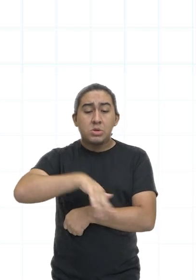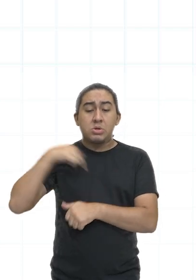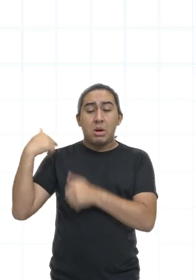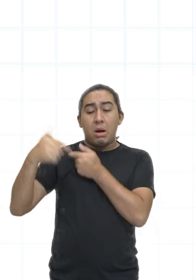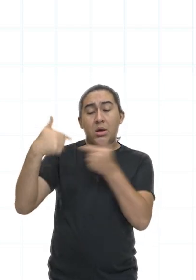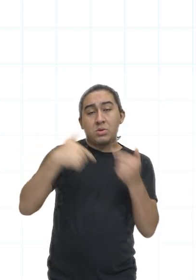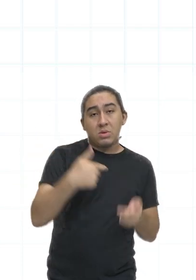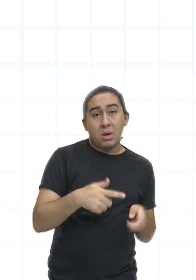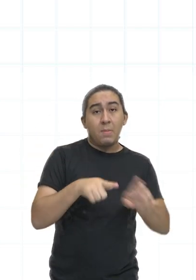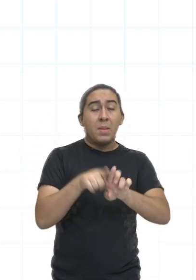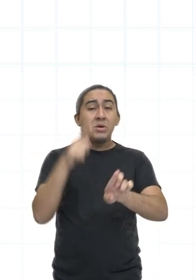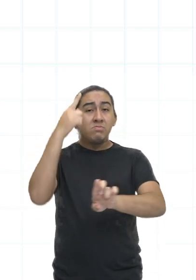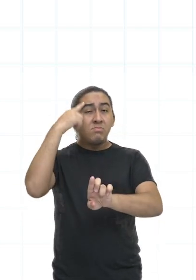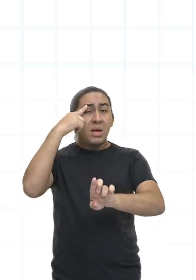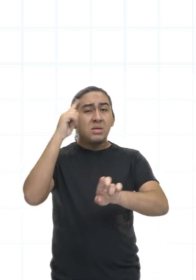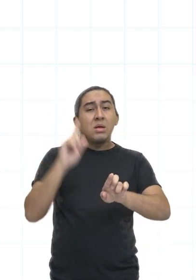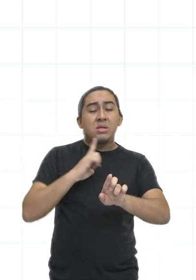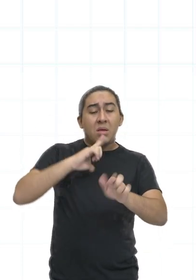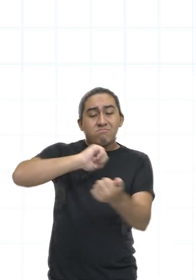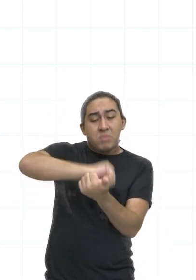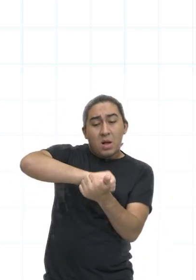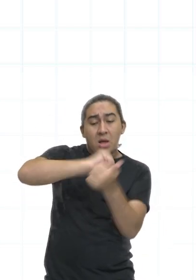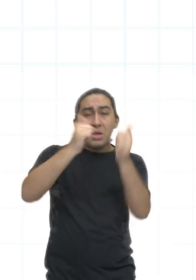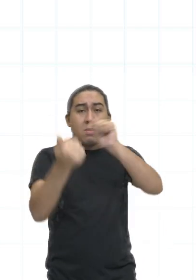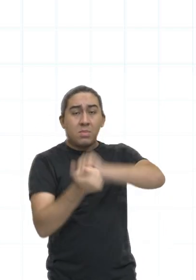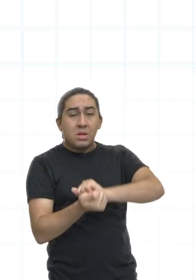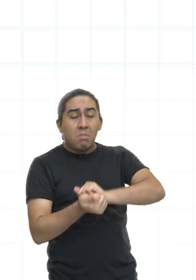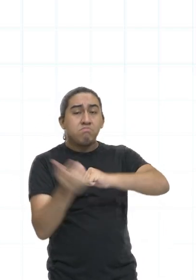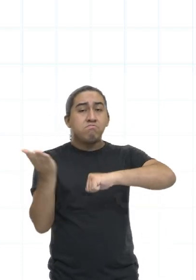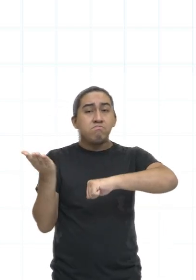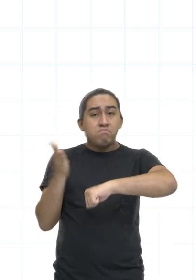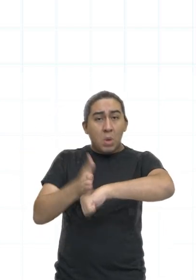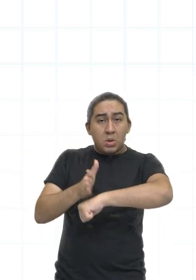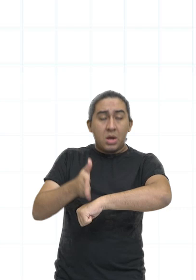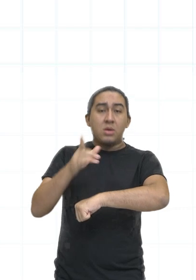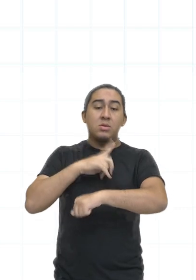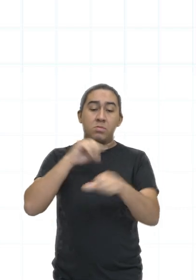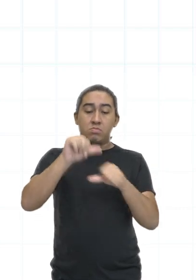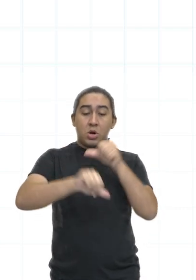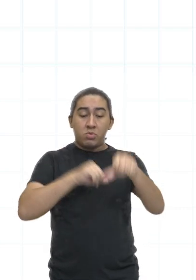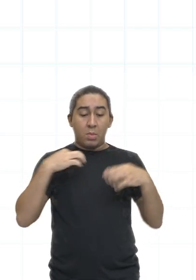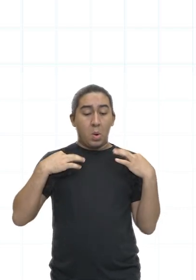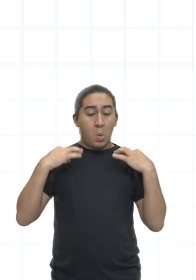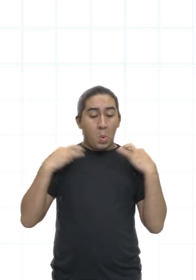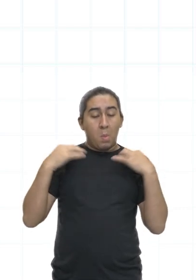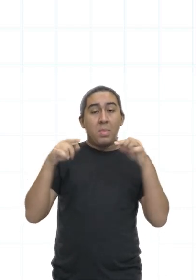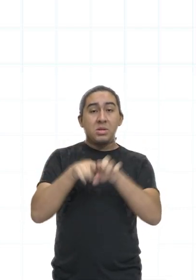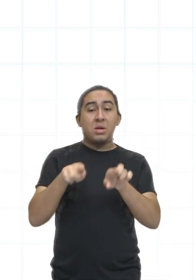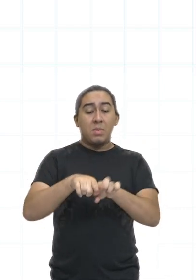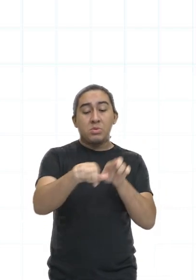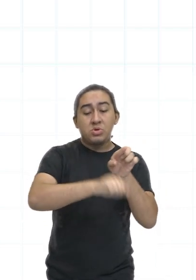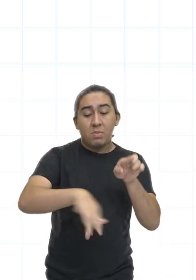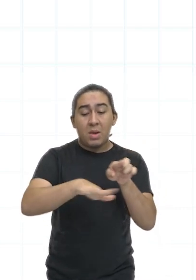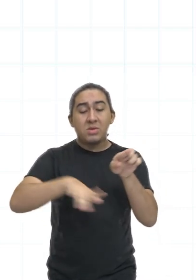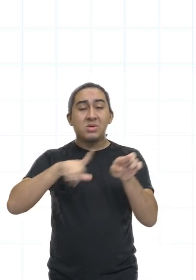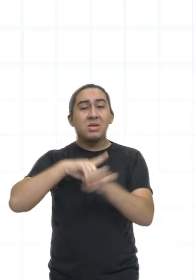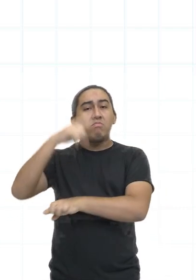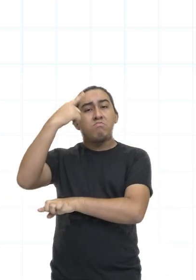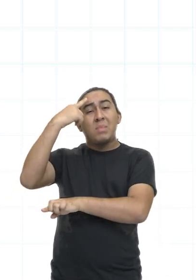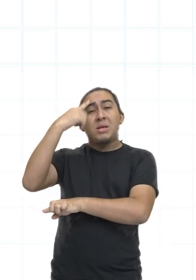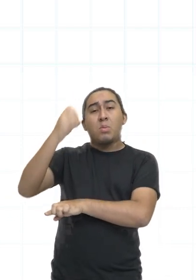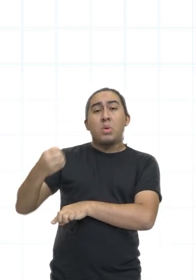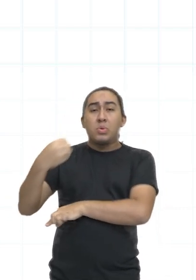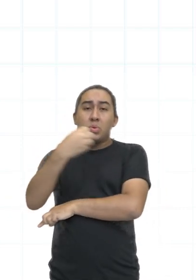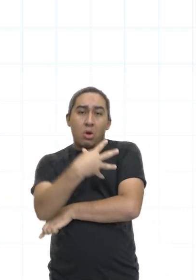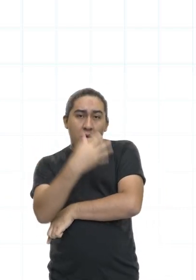de maneira moderna, mudando o cenário e os figurinos para criar uma nova